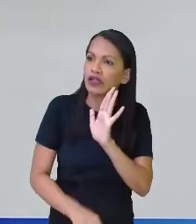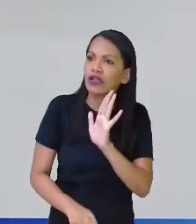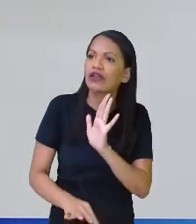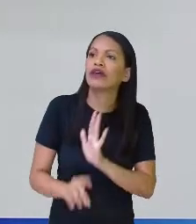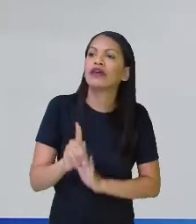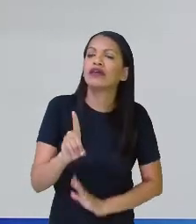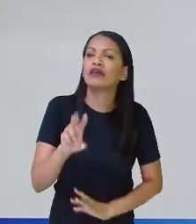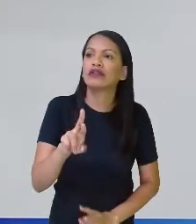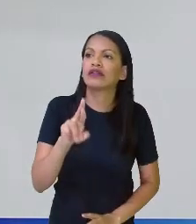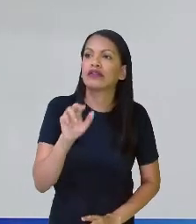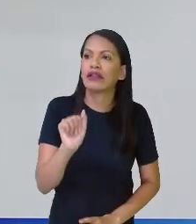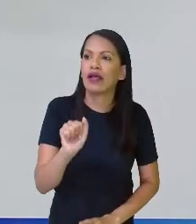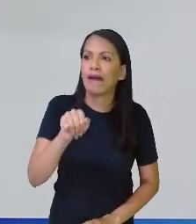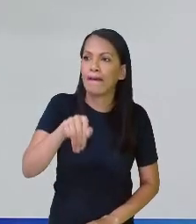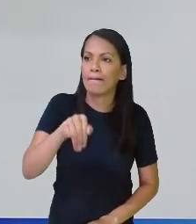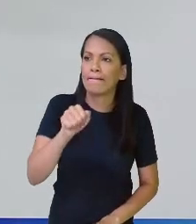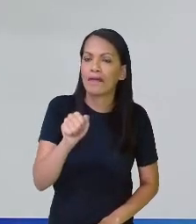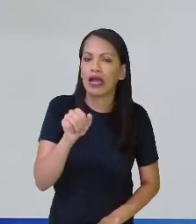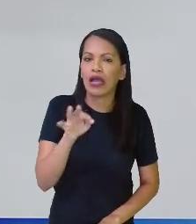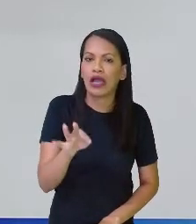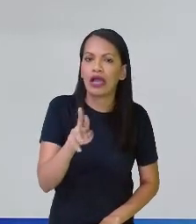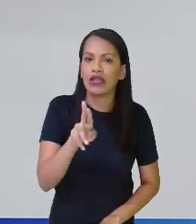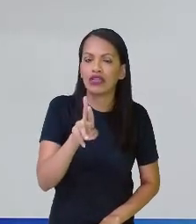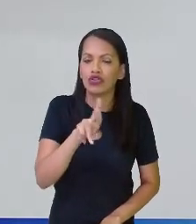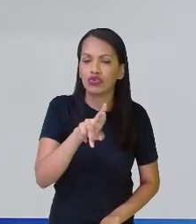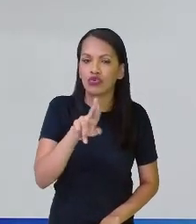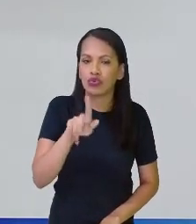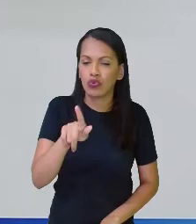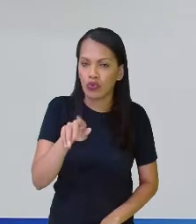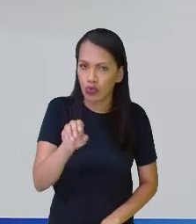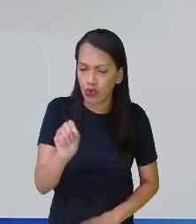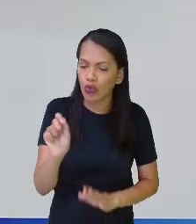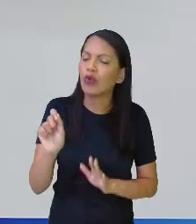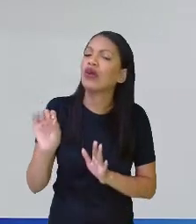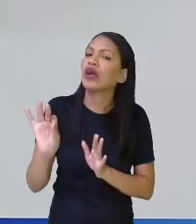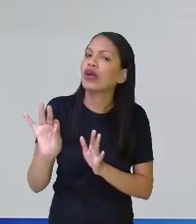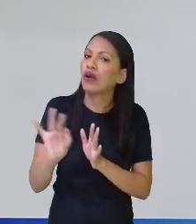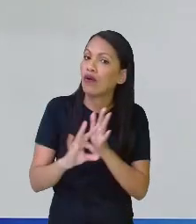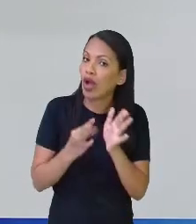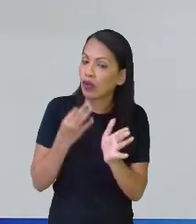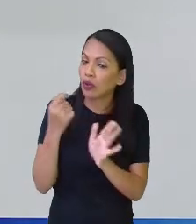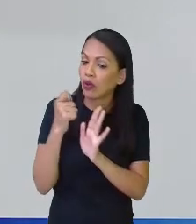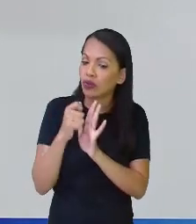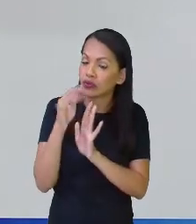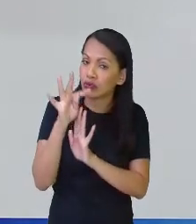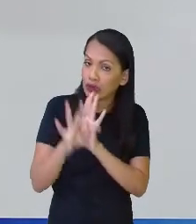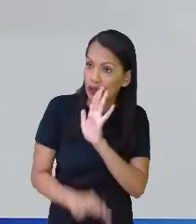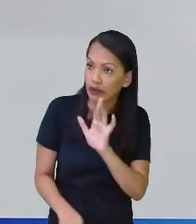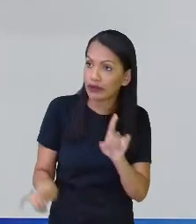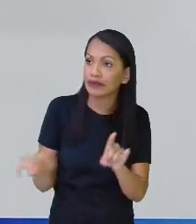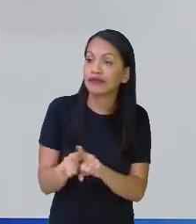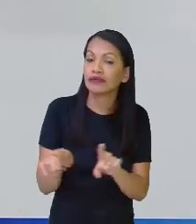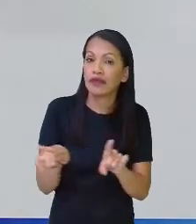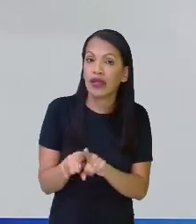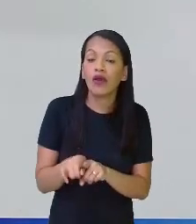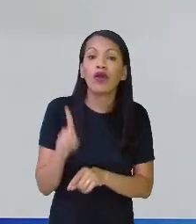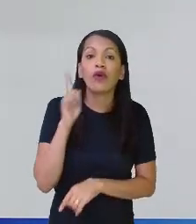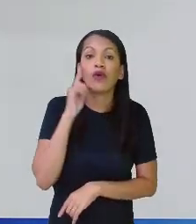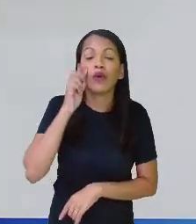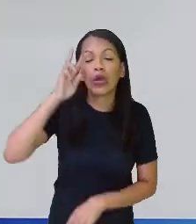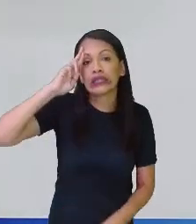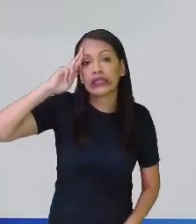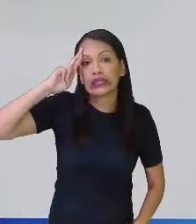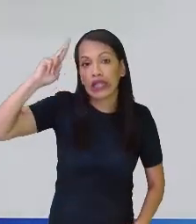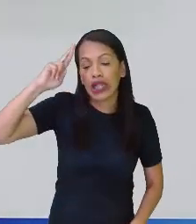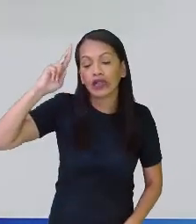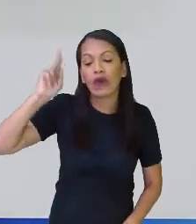da direção são os produtores teatrais. Eles é que são lá responsáveis por organizar todo o evento dentro do